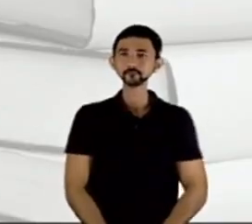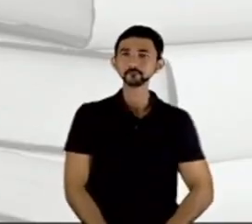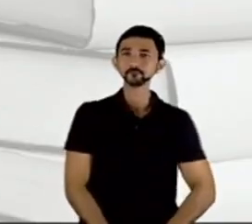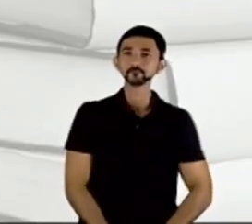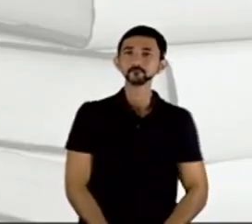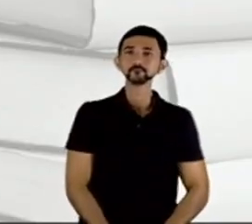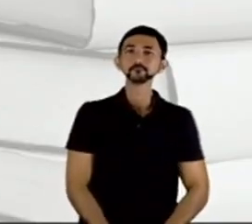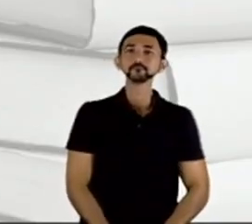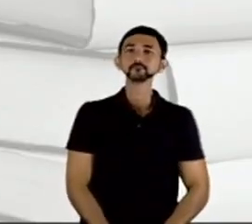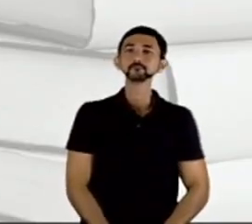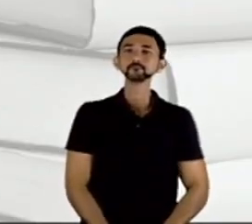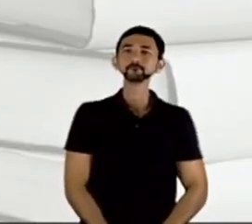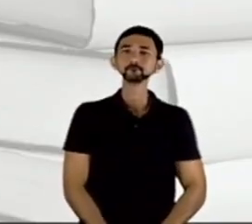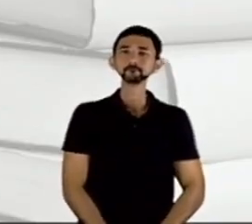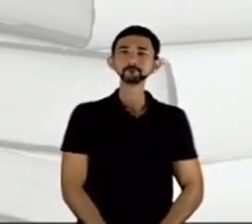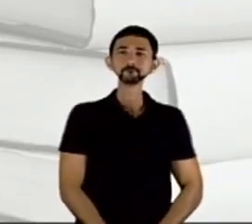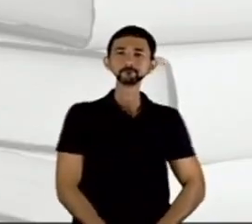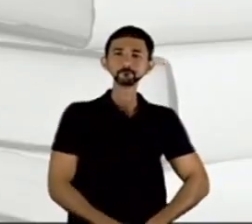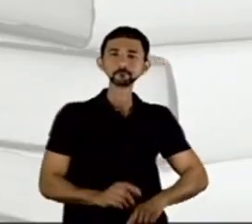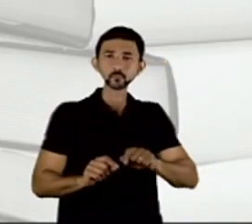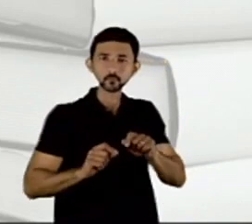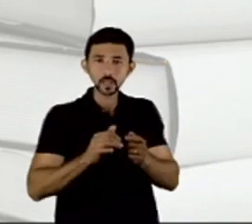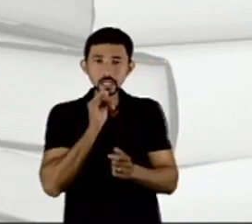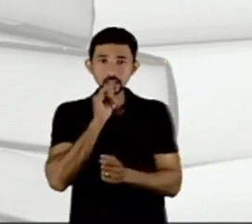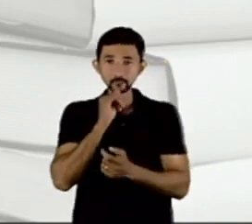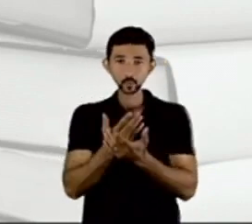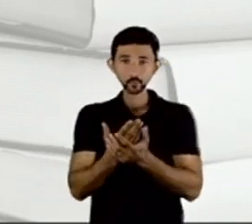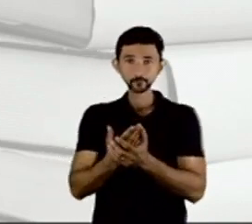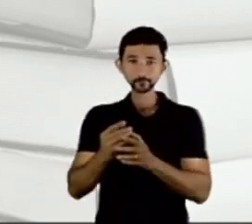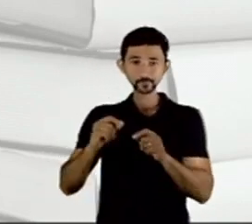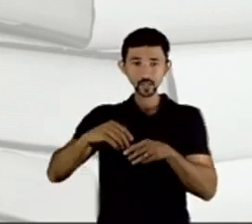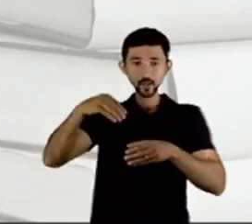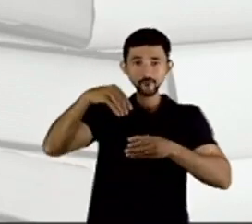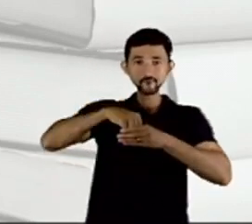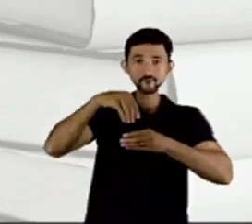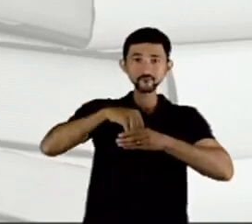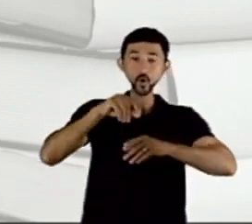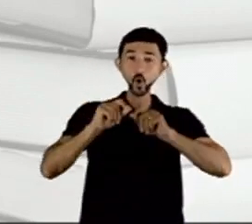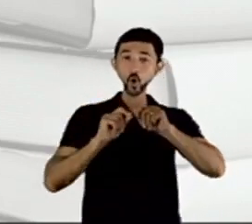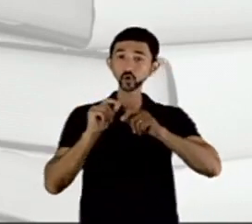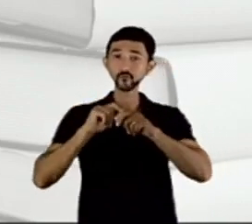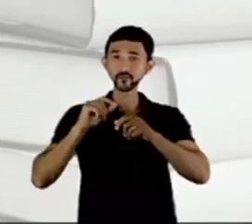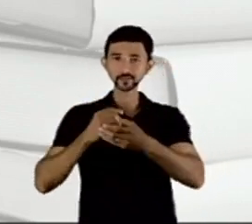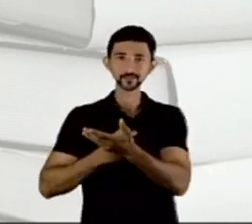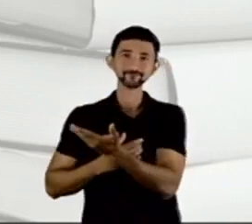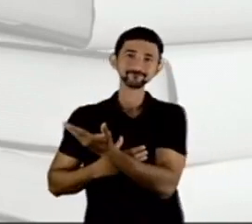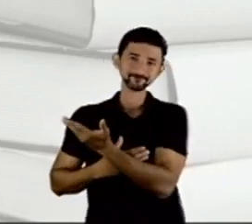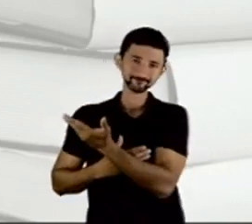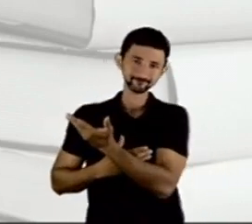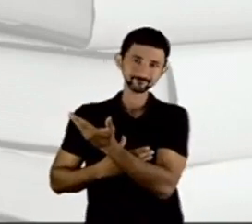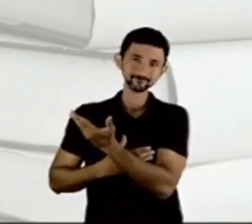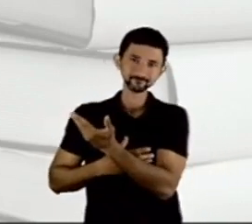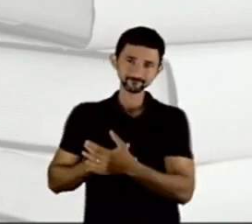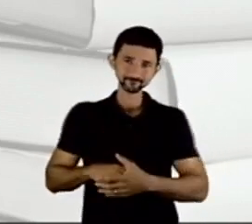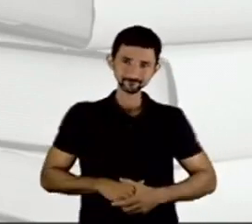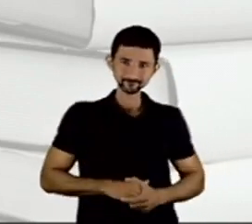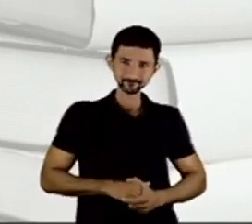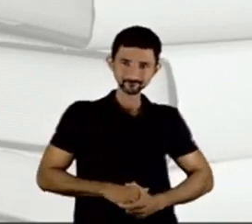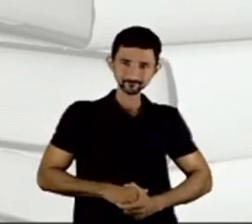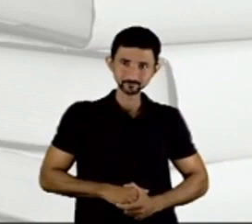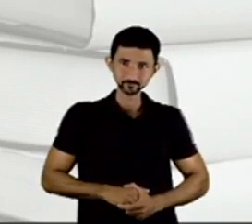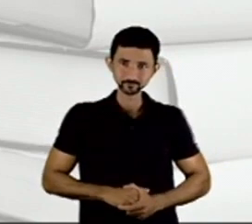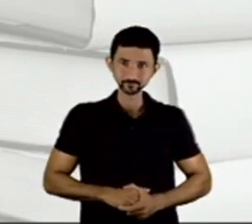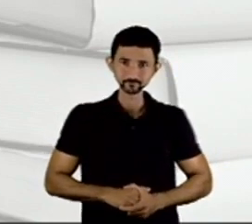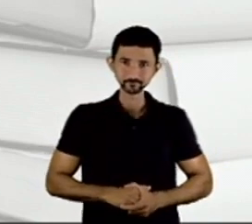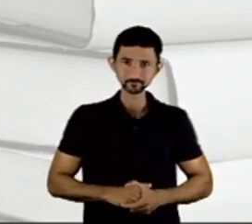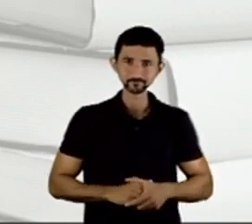Em geral, eles utilizavam o chamado voto de cabresto, tá? Os grandes